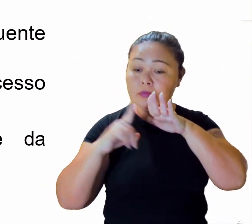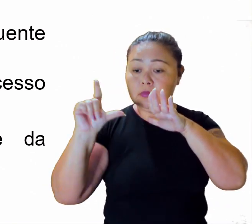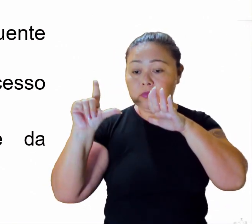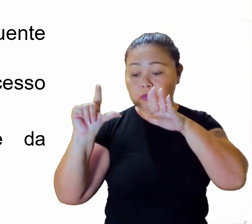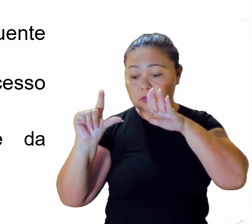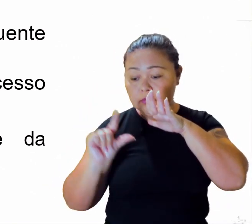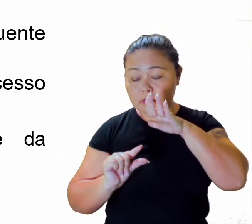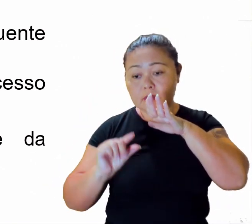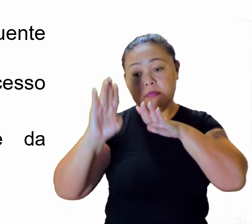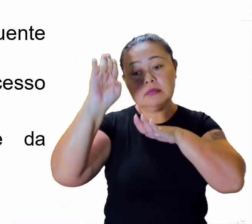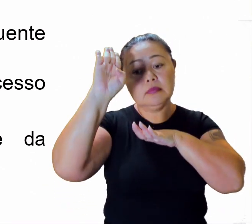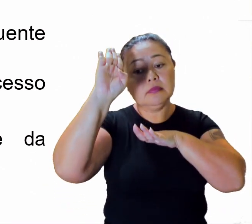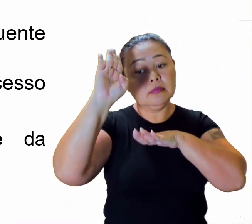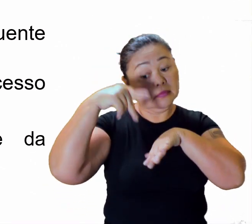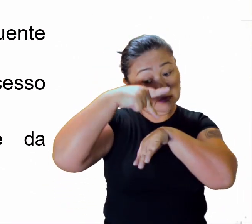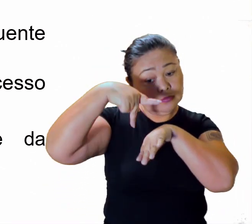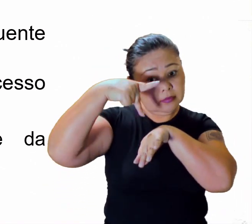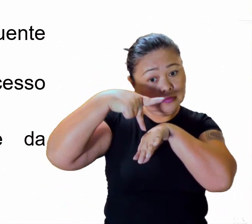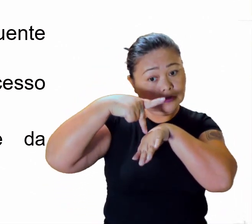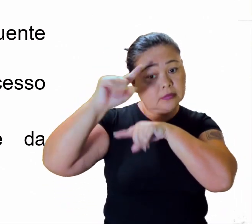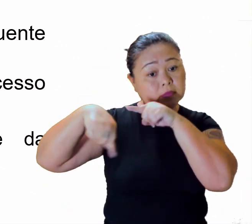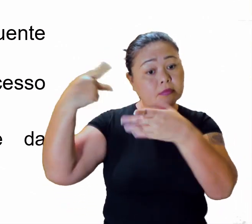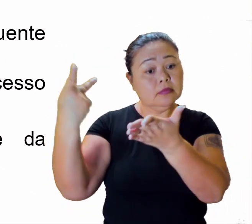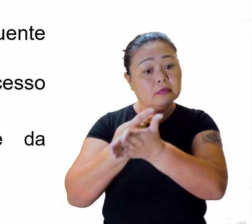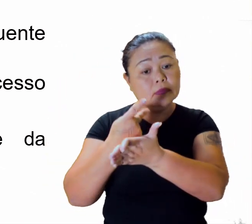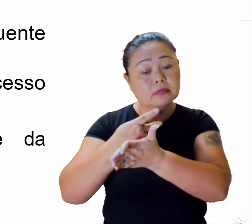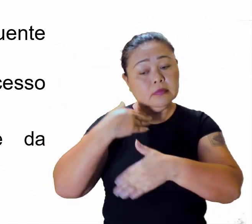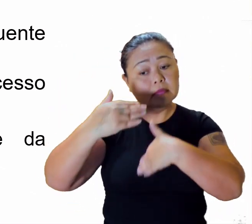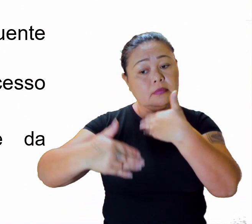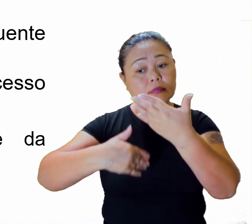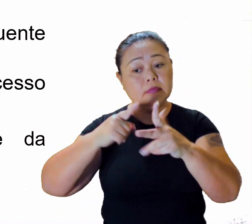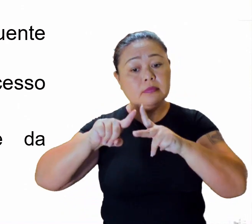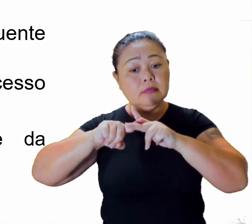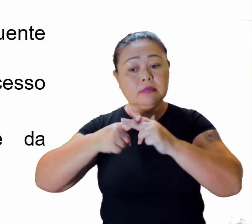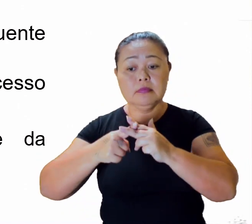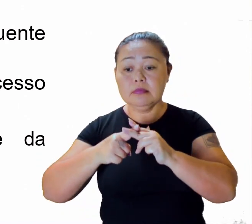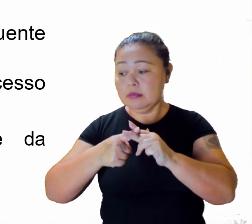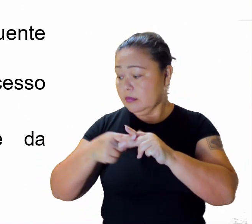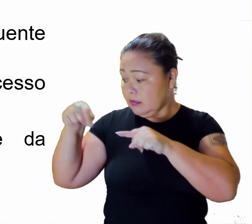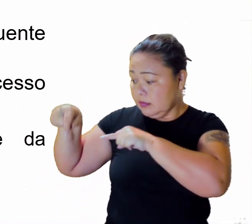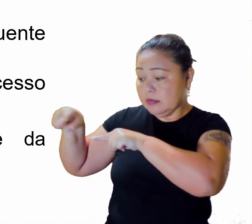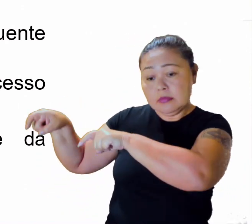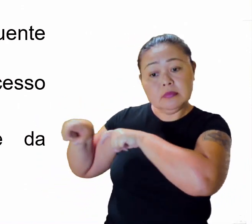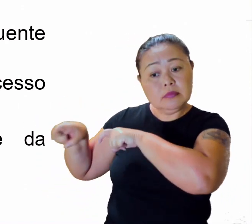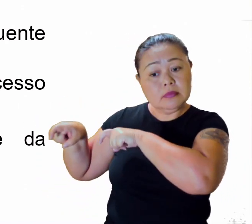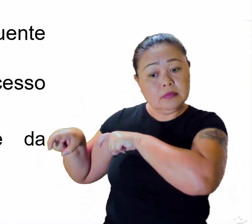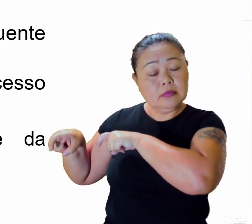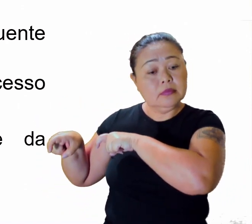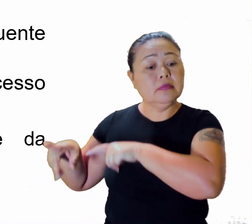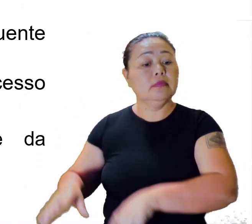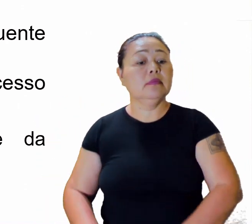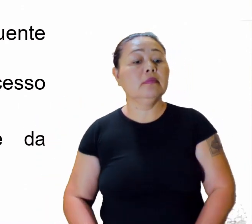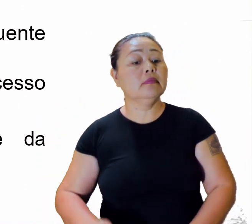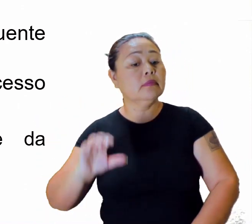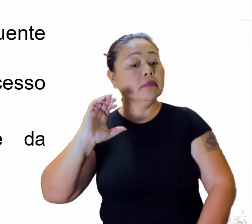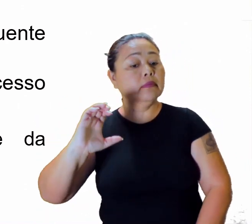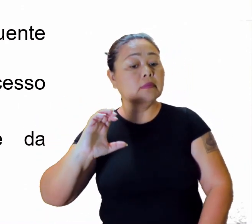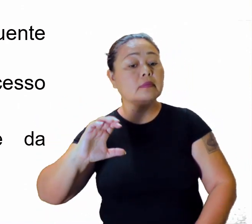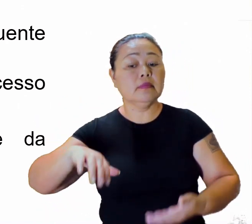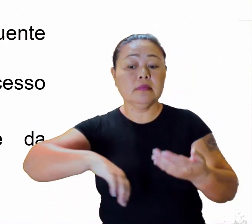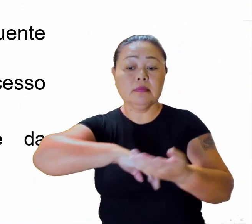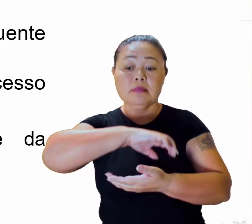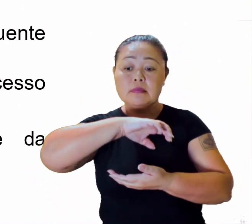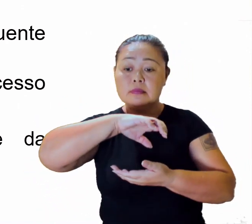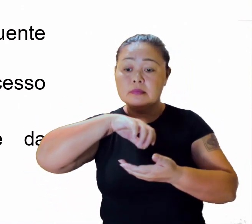desindustrialização do país e o consequente processo de mecanização do campo. C.